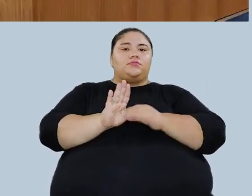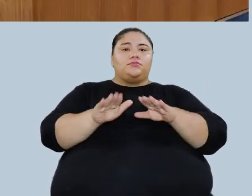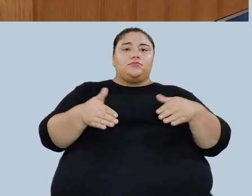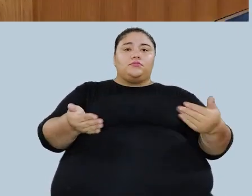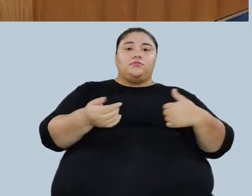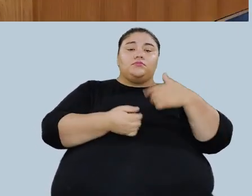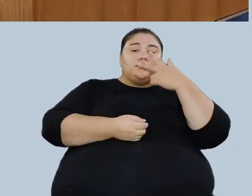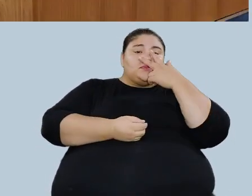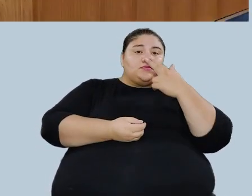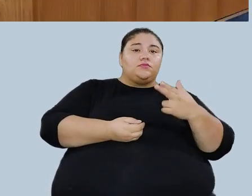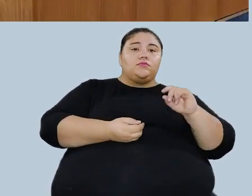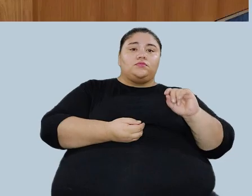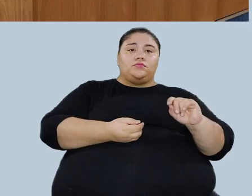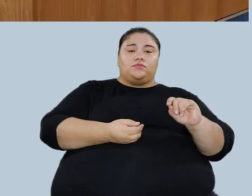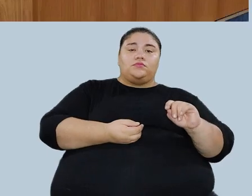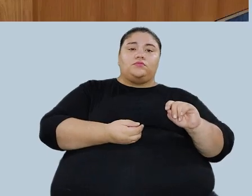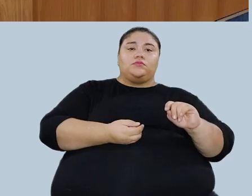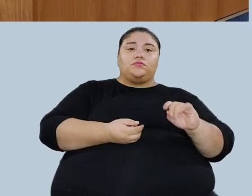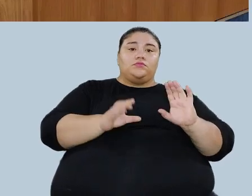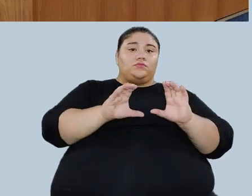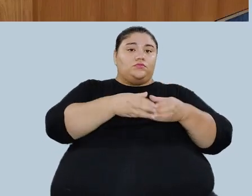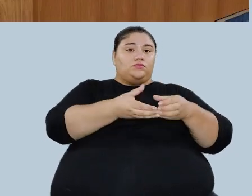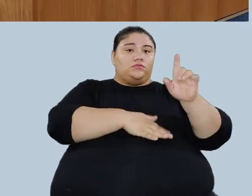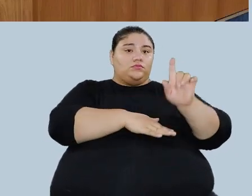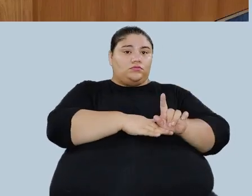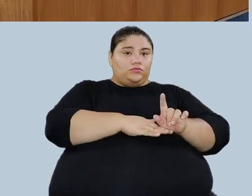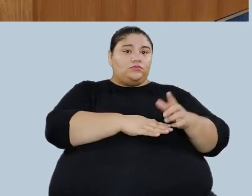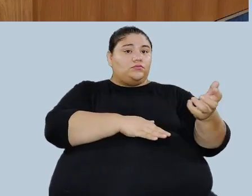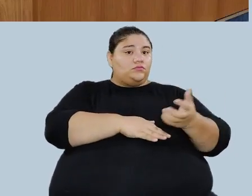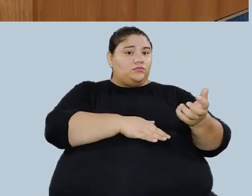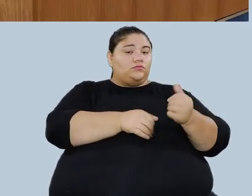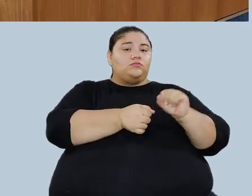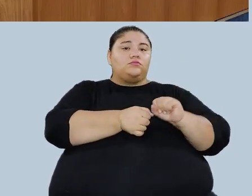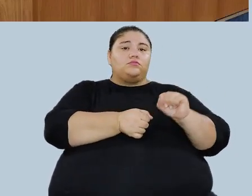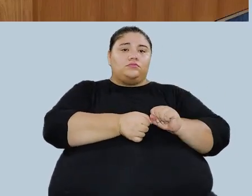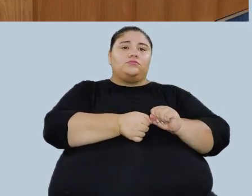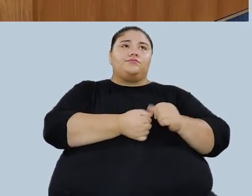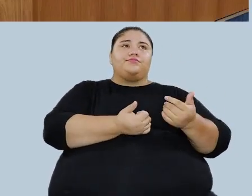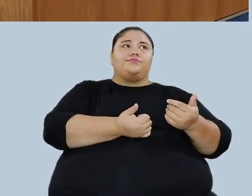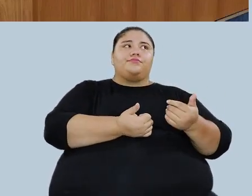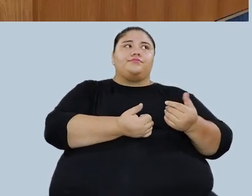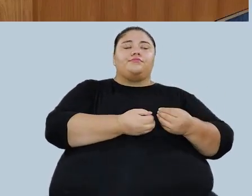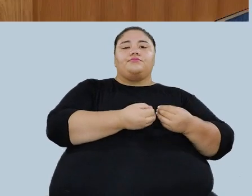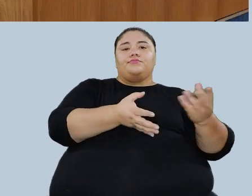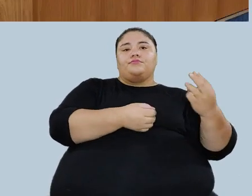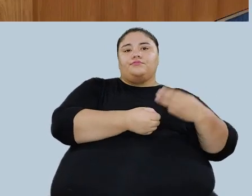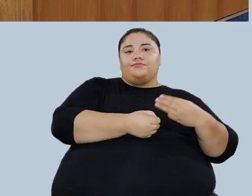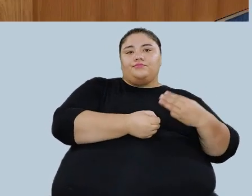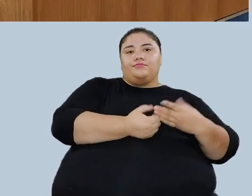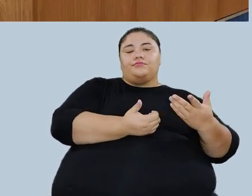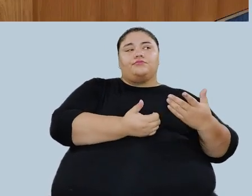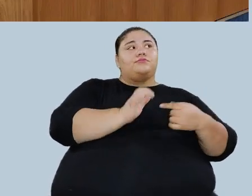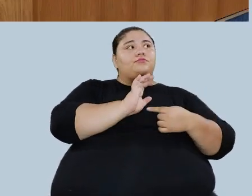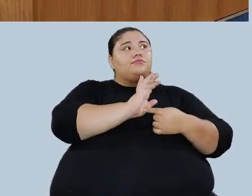Então, eu acho que o comitê gestor, querendo fazer média com municípios ou